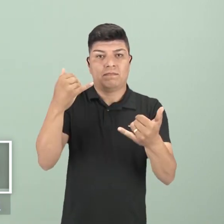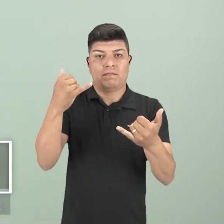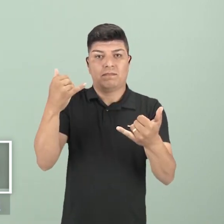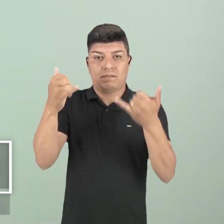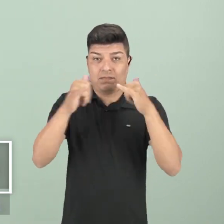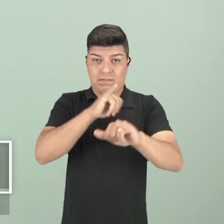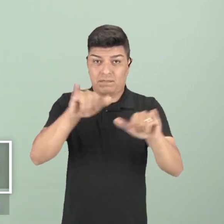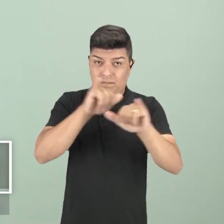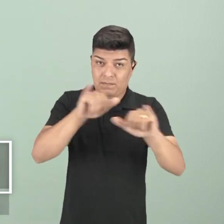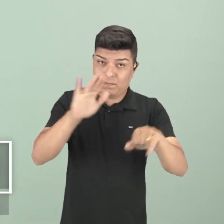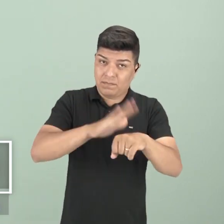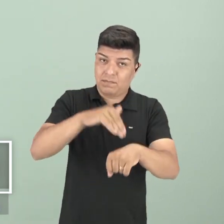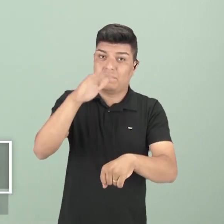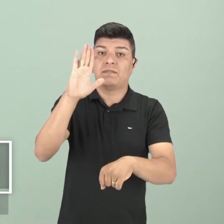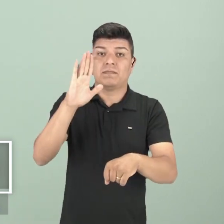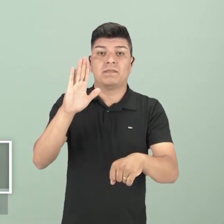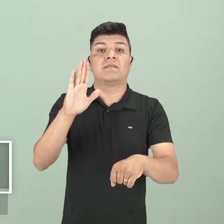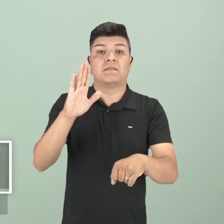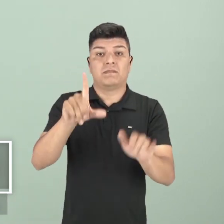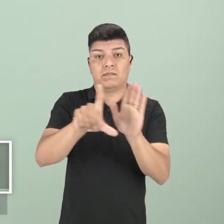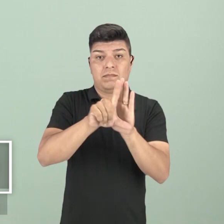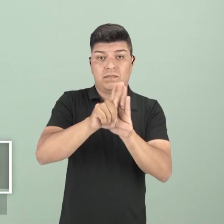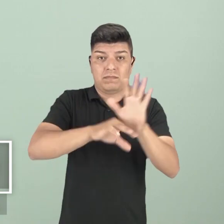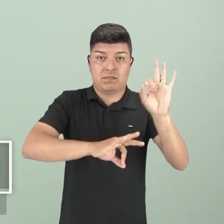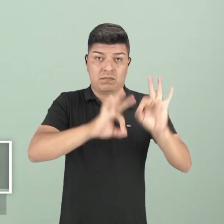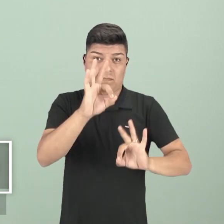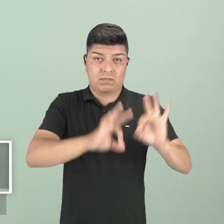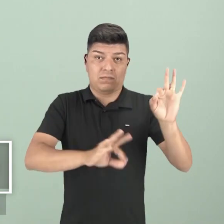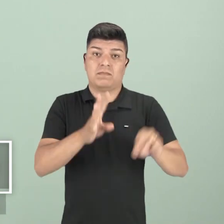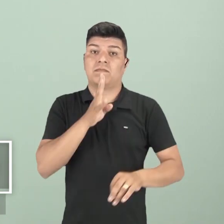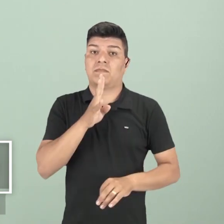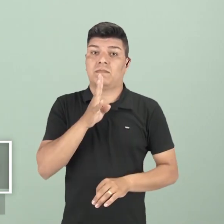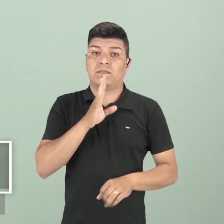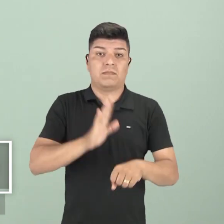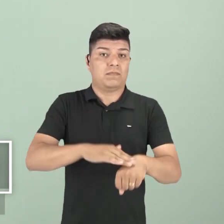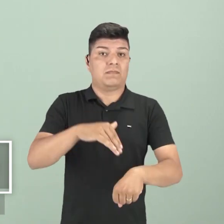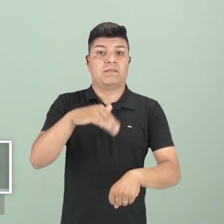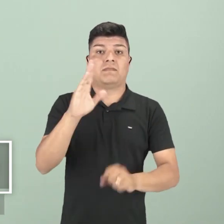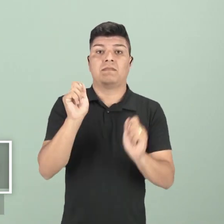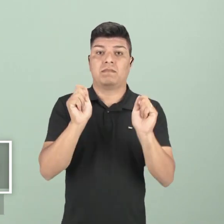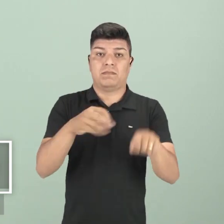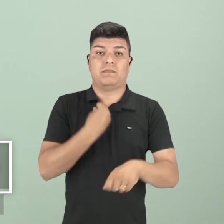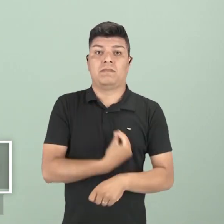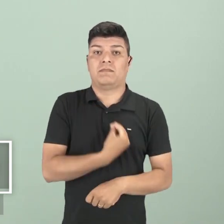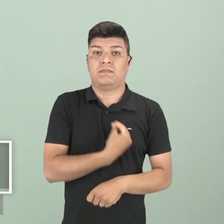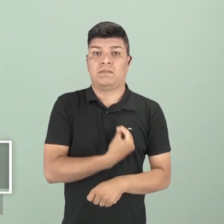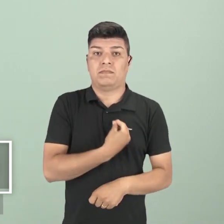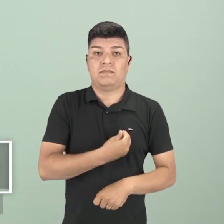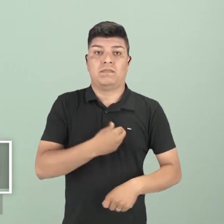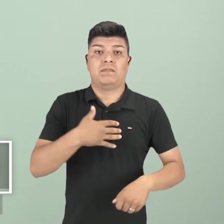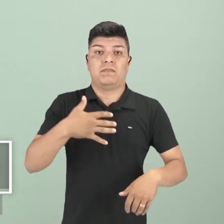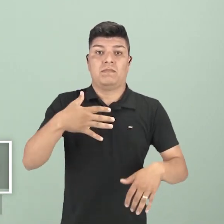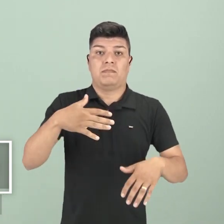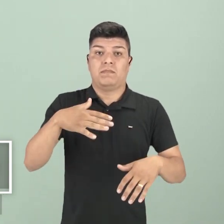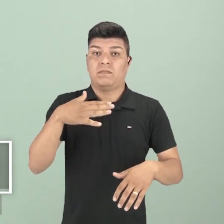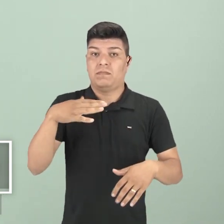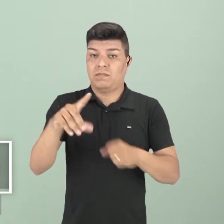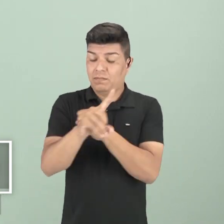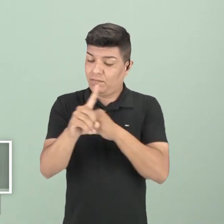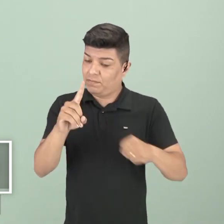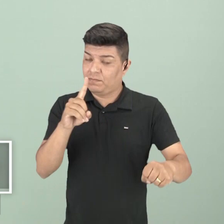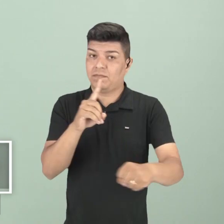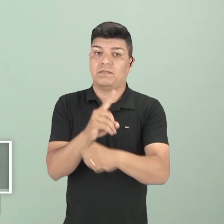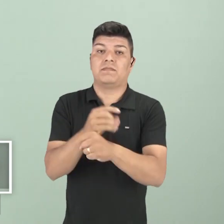mais. Quanto mais sobre leis, sobre organização conhecemos, mais poderemos viver equilibradamente em